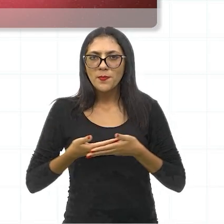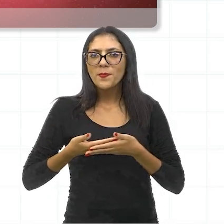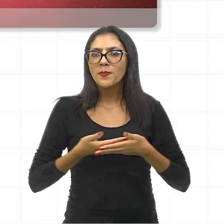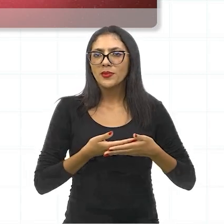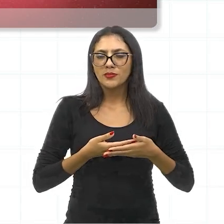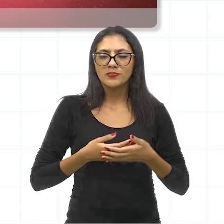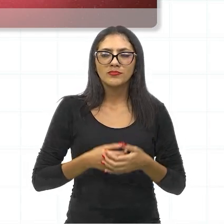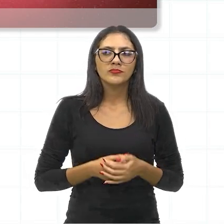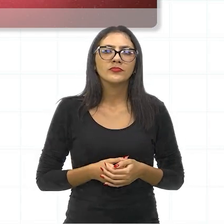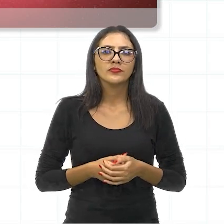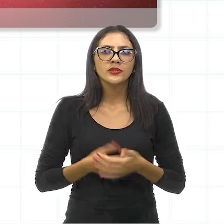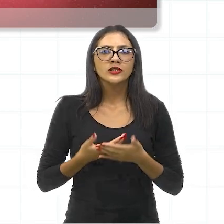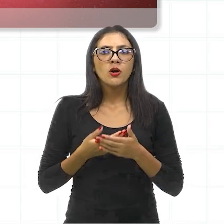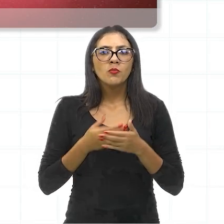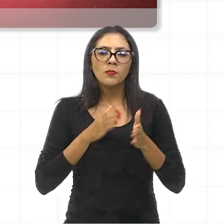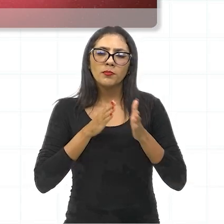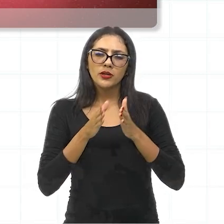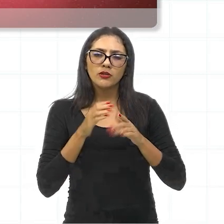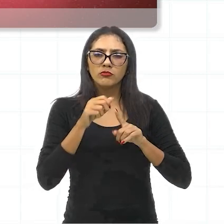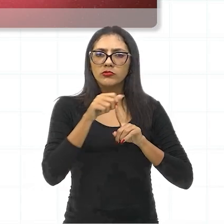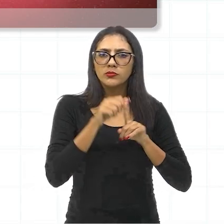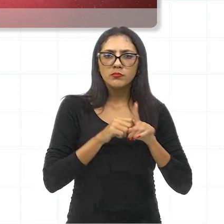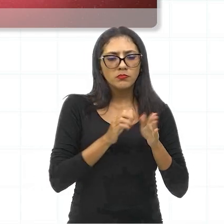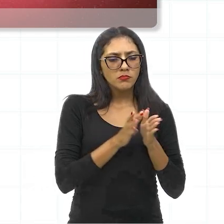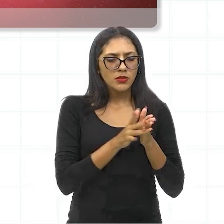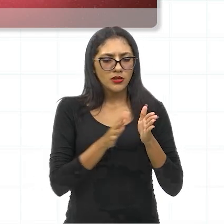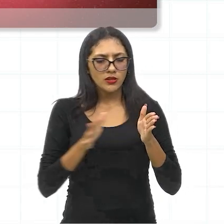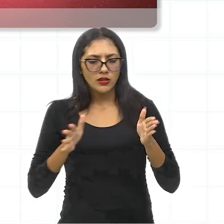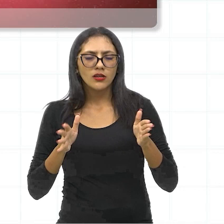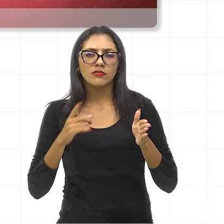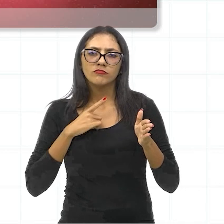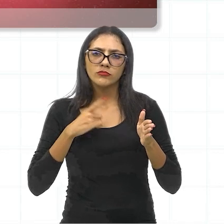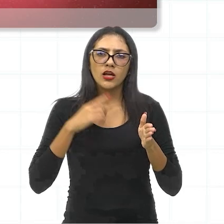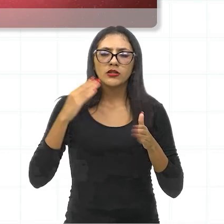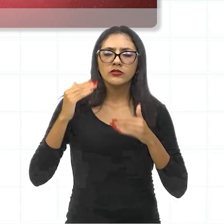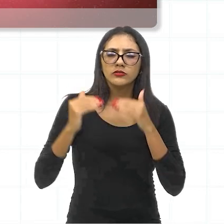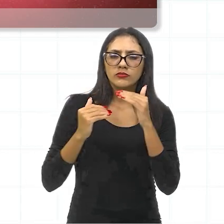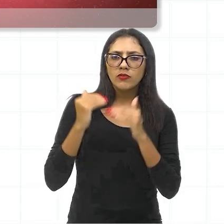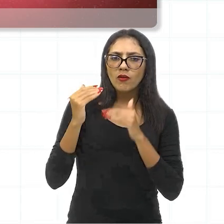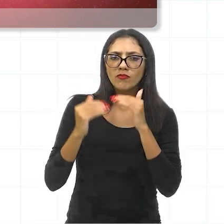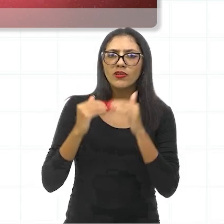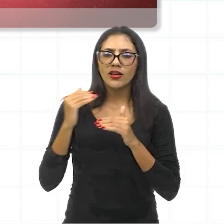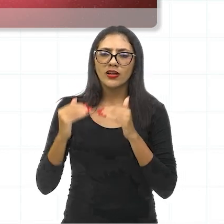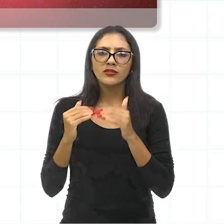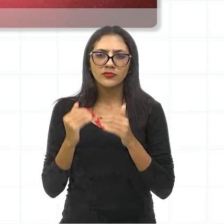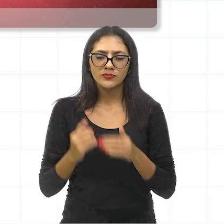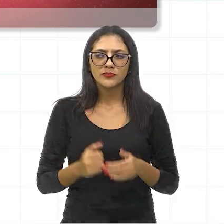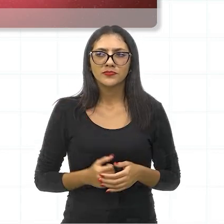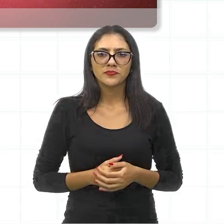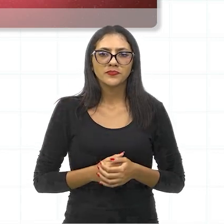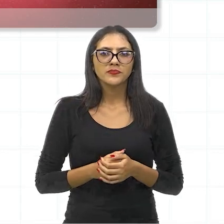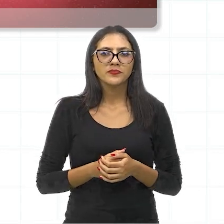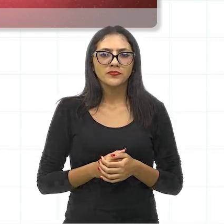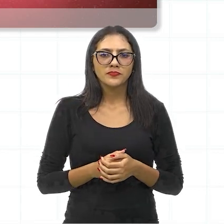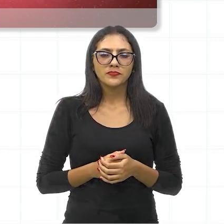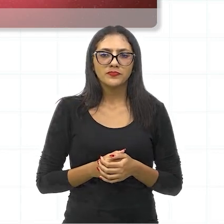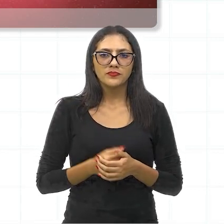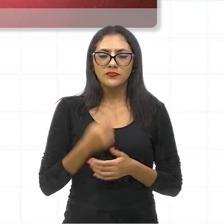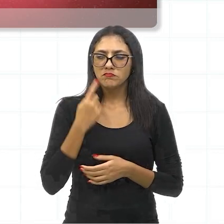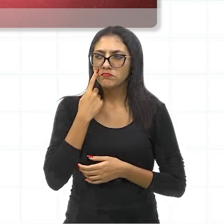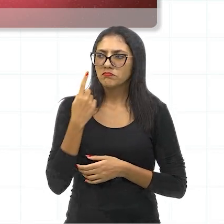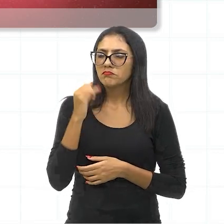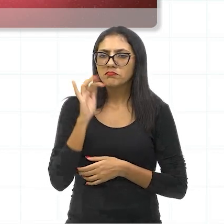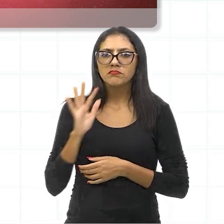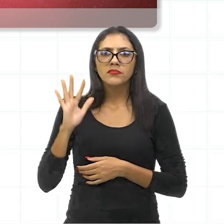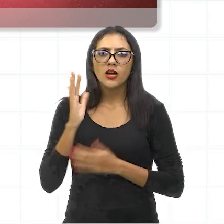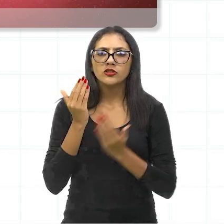da gestação, né, da gravidez, por exemplo, ele vai se desenvolvendo, como a gente observou ali, ó. Ele pode ainda não ter,